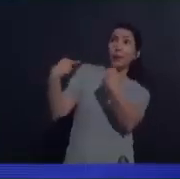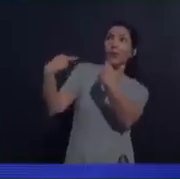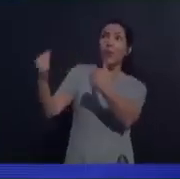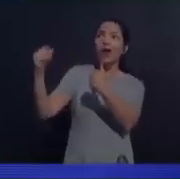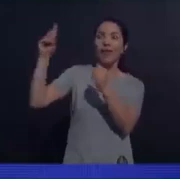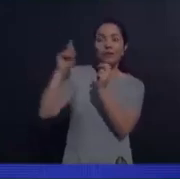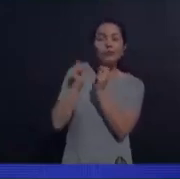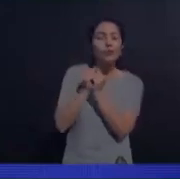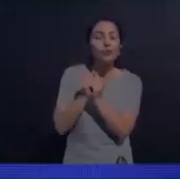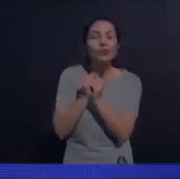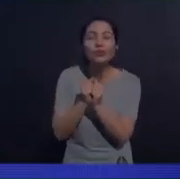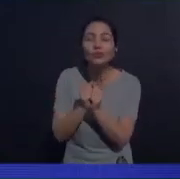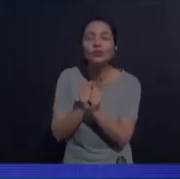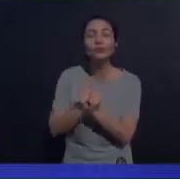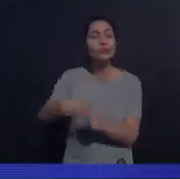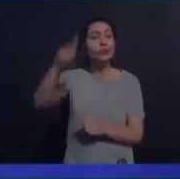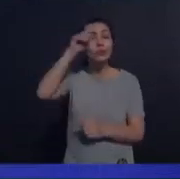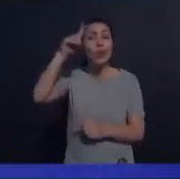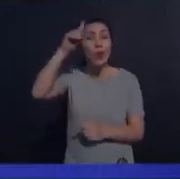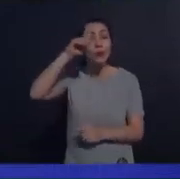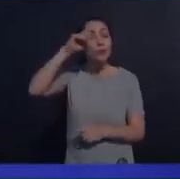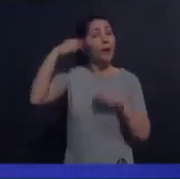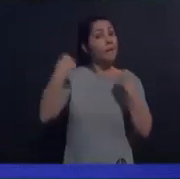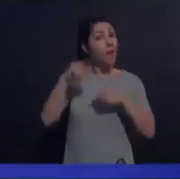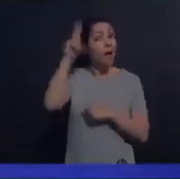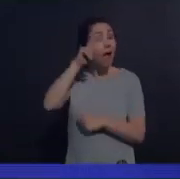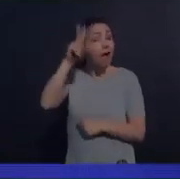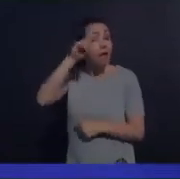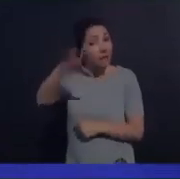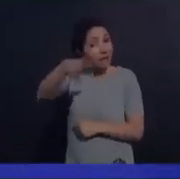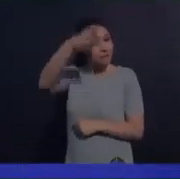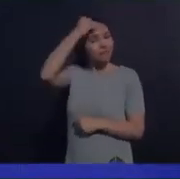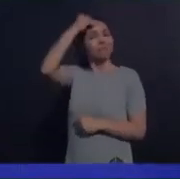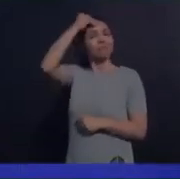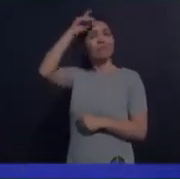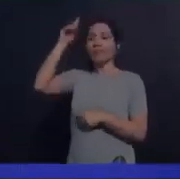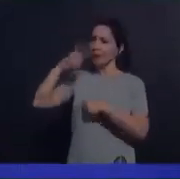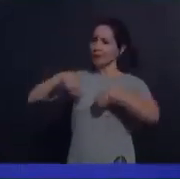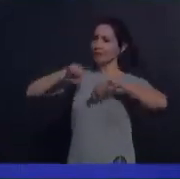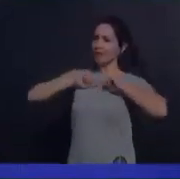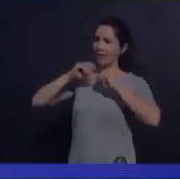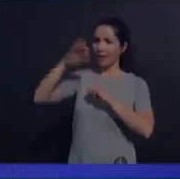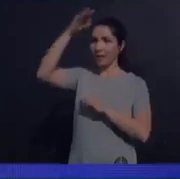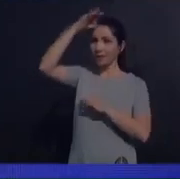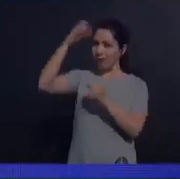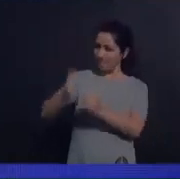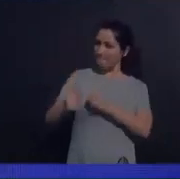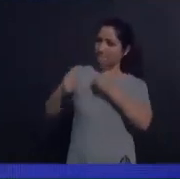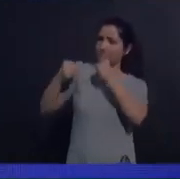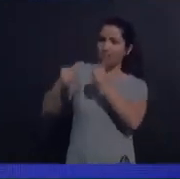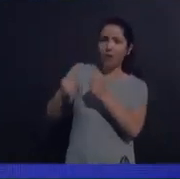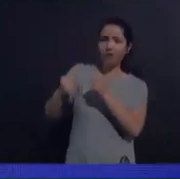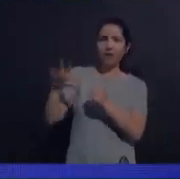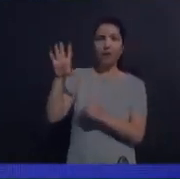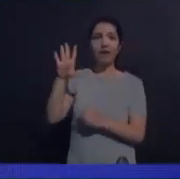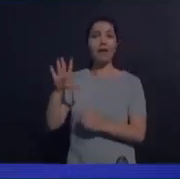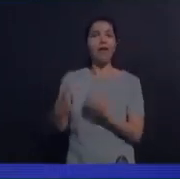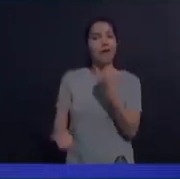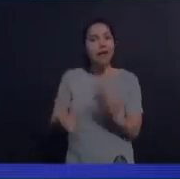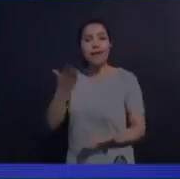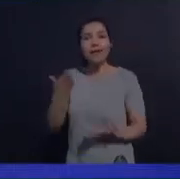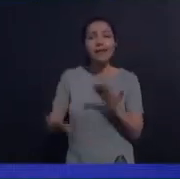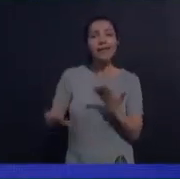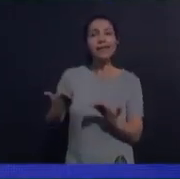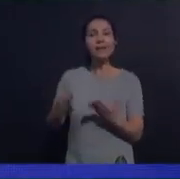Gente, nós precisamos guardar isso no nosso coração. Isso é espírito de poder. É o poder de Deus que vai nos conduzir quando